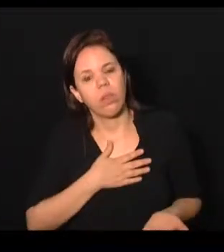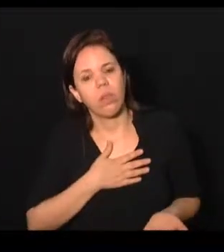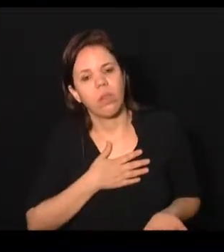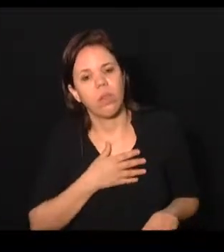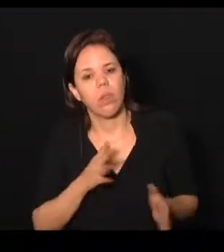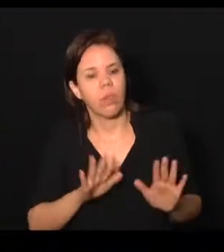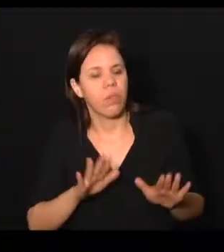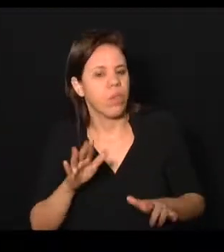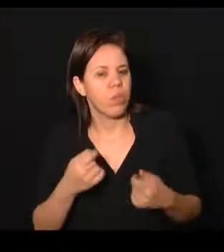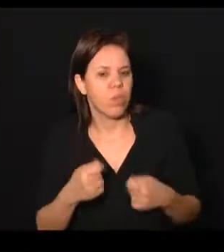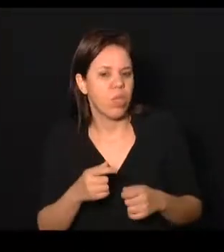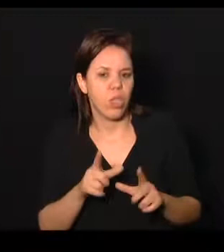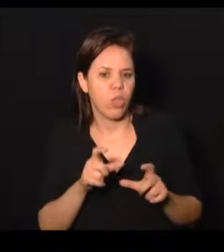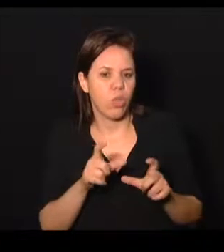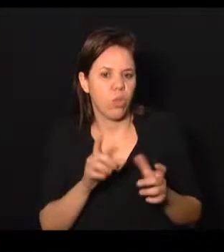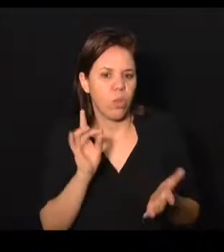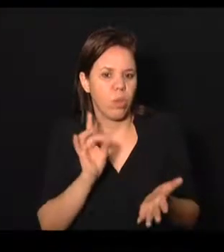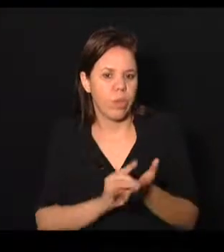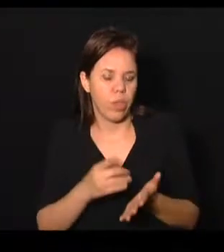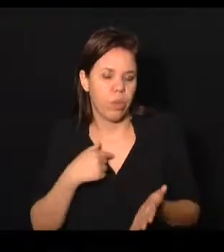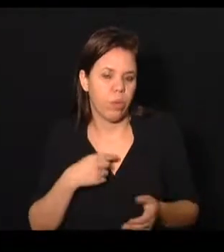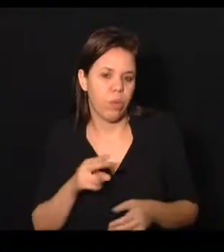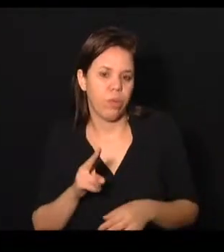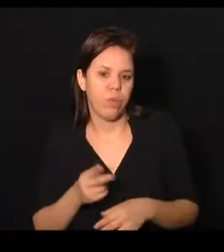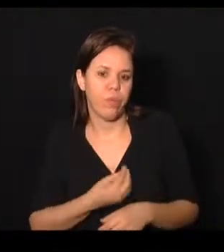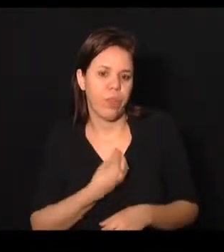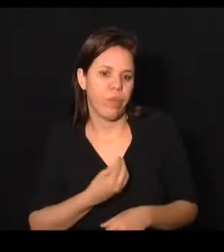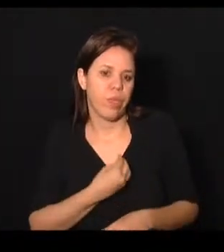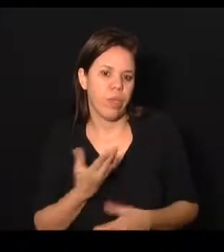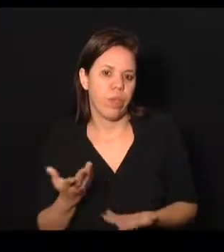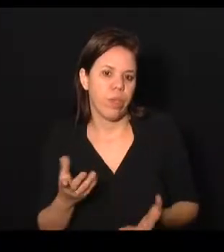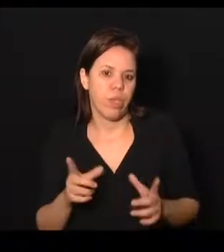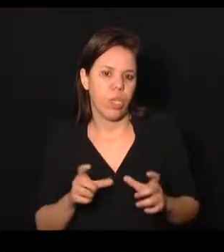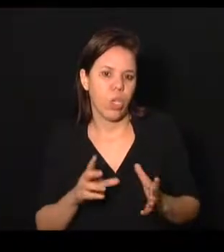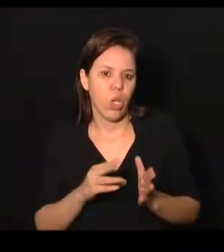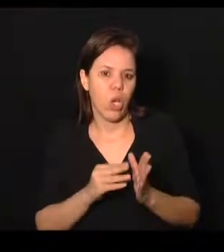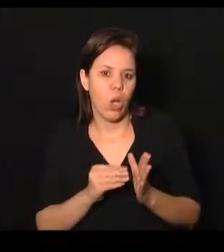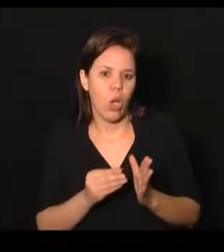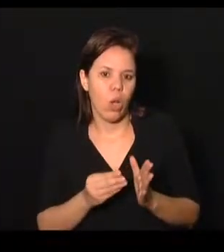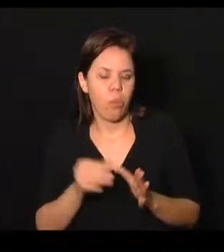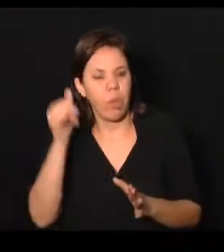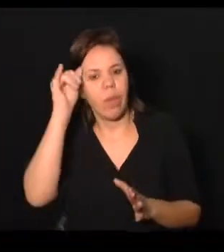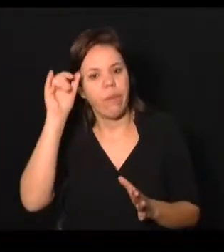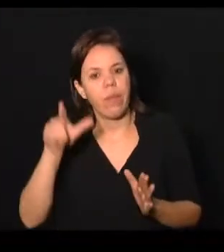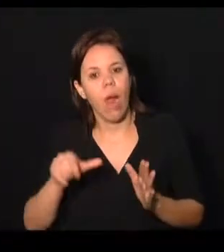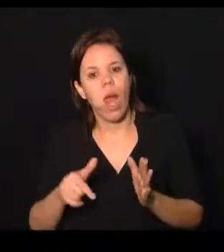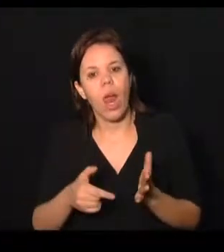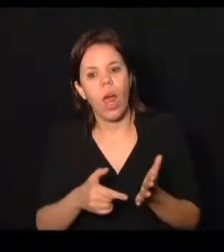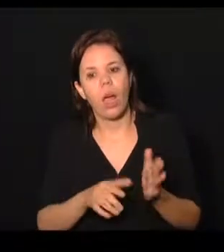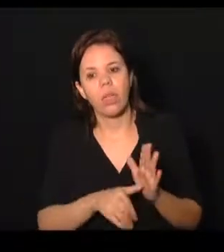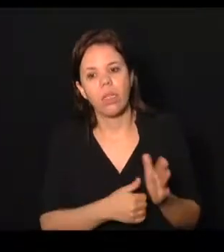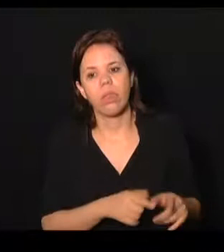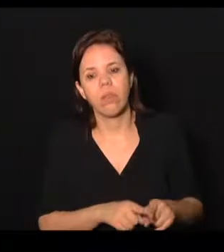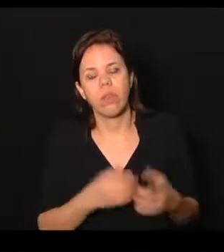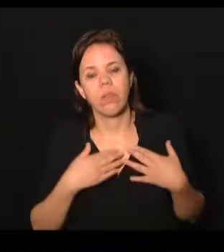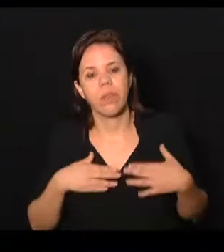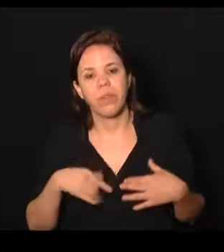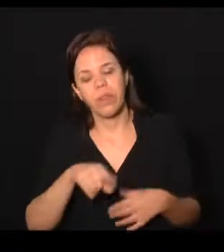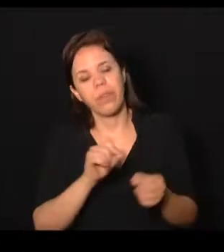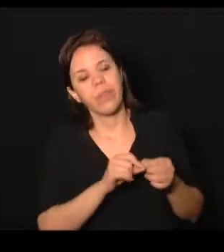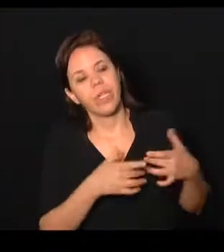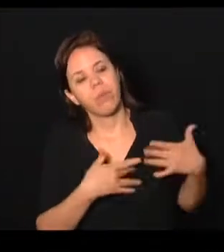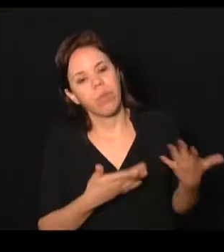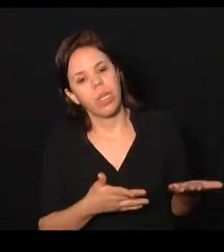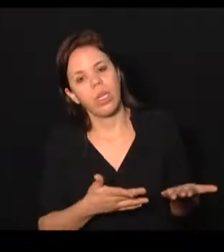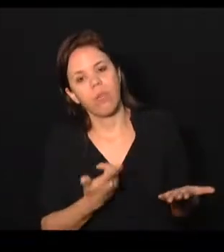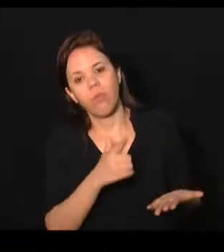precisa. Nem sempre eu ando com a cópia já para evitar um assalto e tal. Né? Então eu estava calmo, tranquilo, a gente vai fazer o bem, só porque não